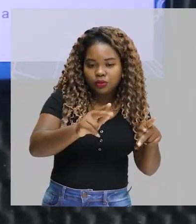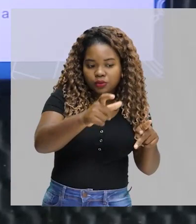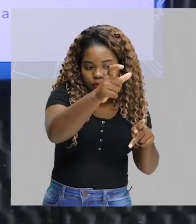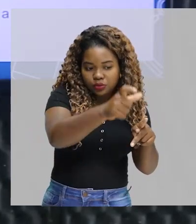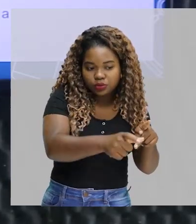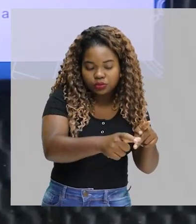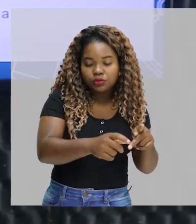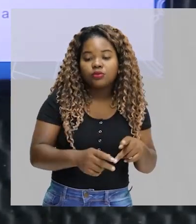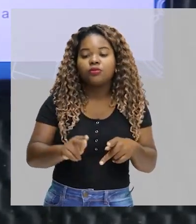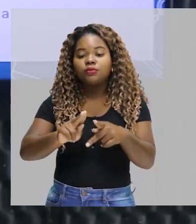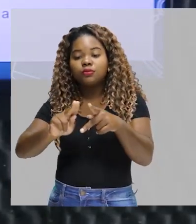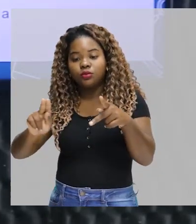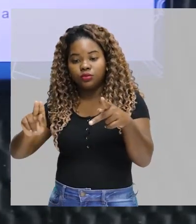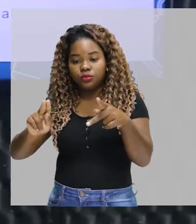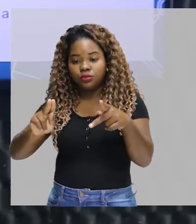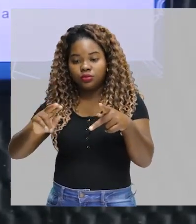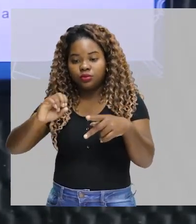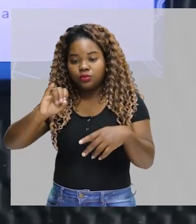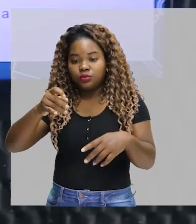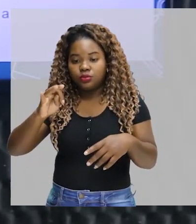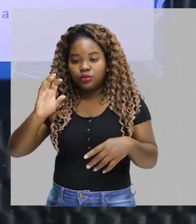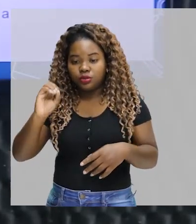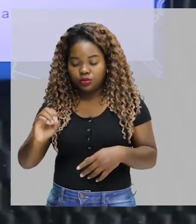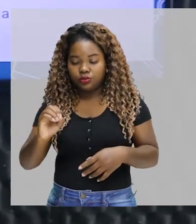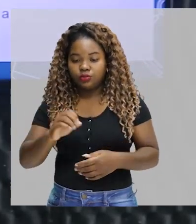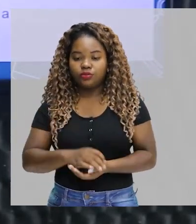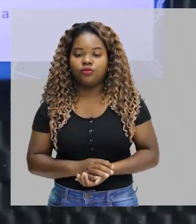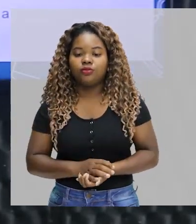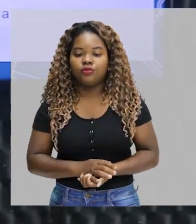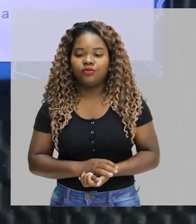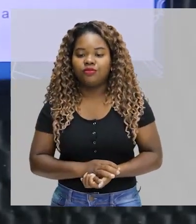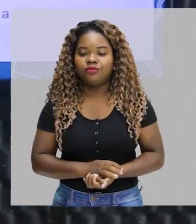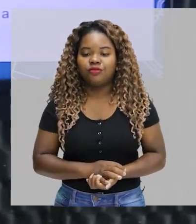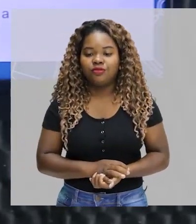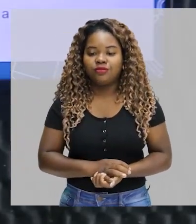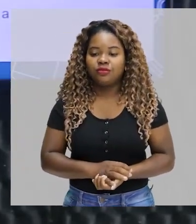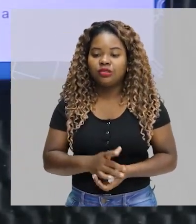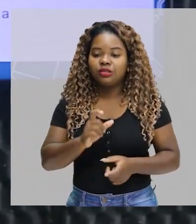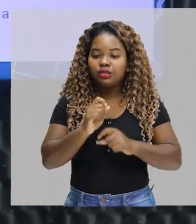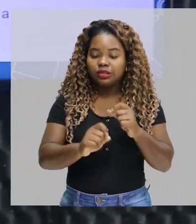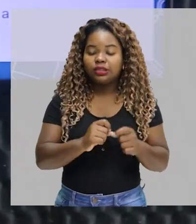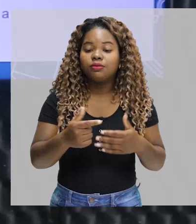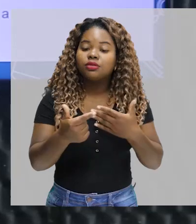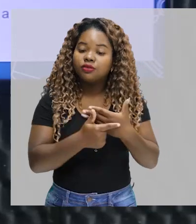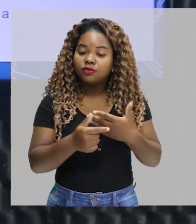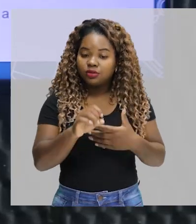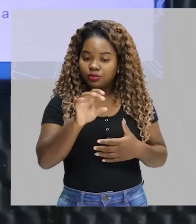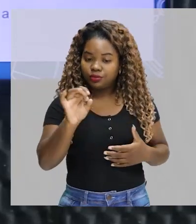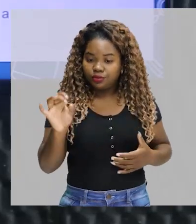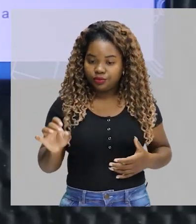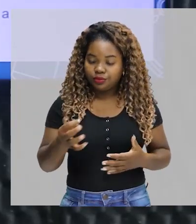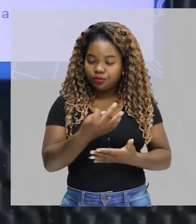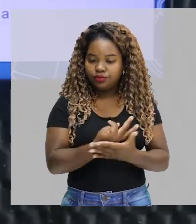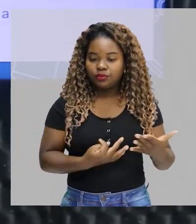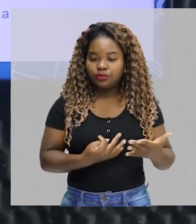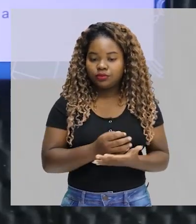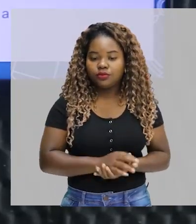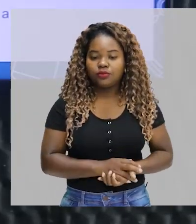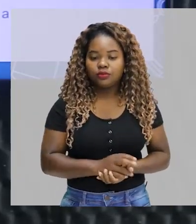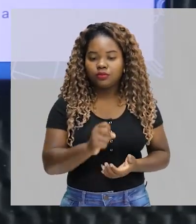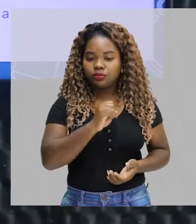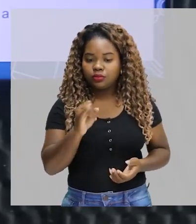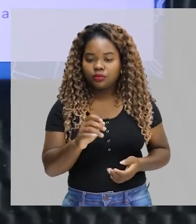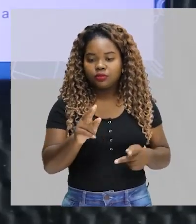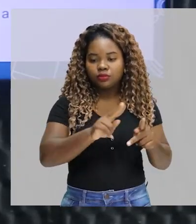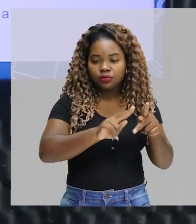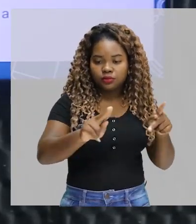objeto. Então, você tem a nomenclatura, o nome do pronome, de acordo com a função que ele exerce no texto. Se o pronome